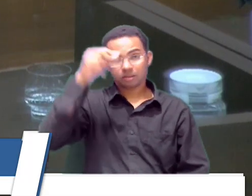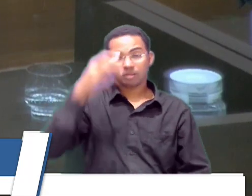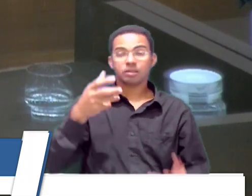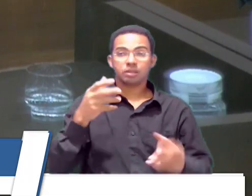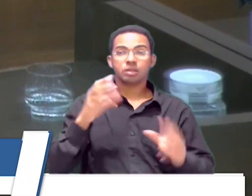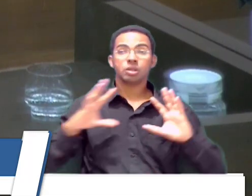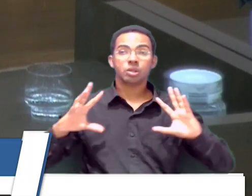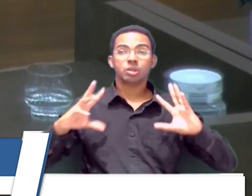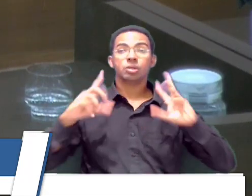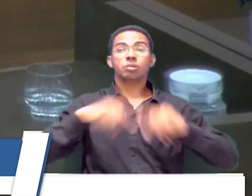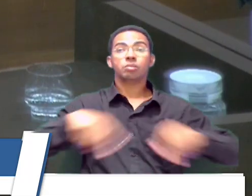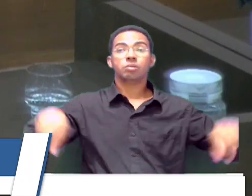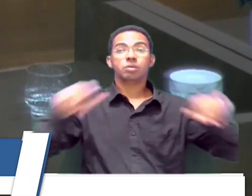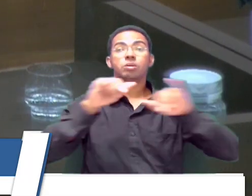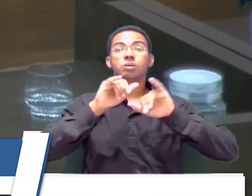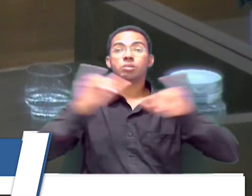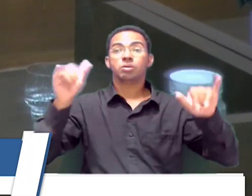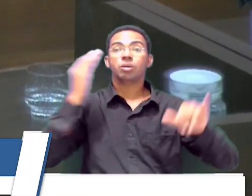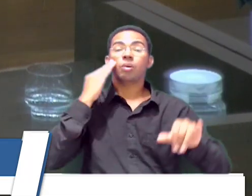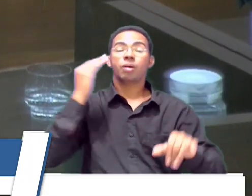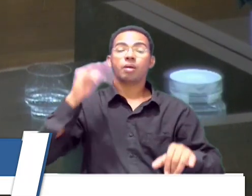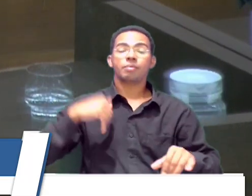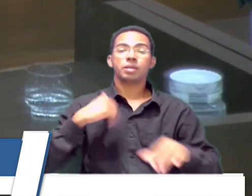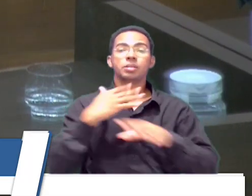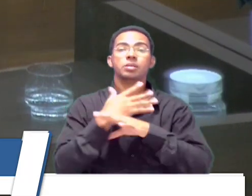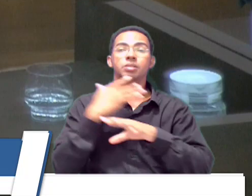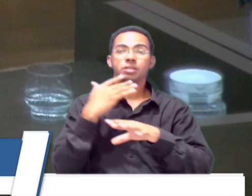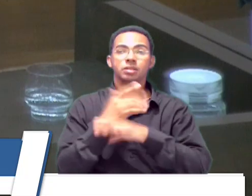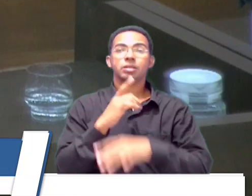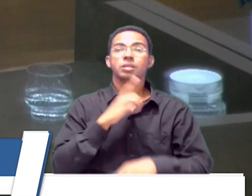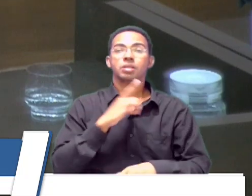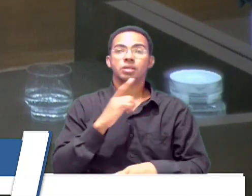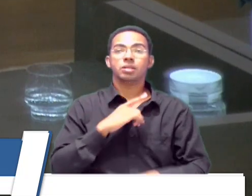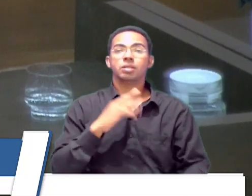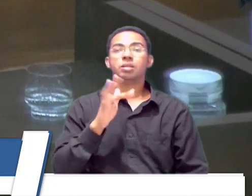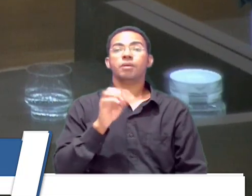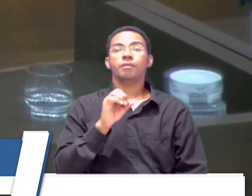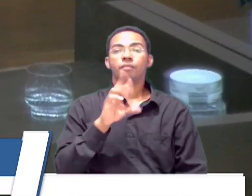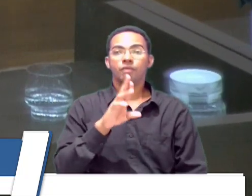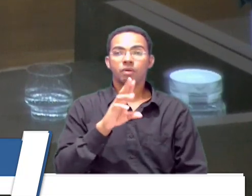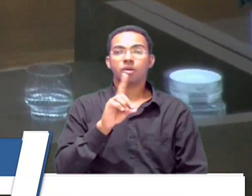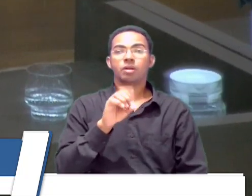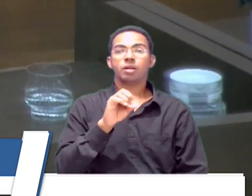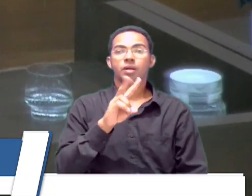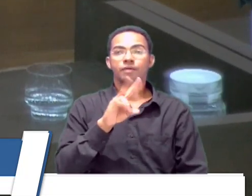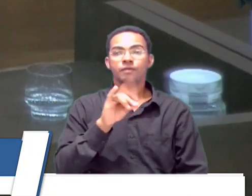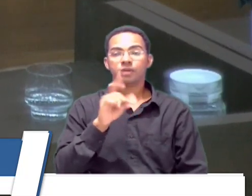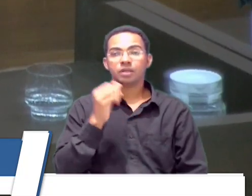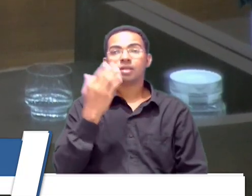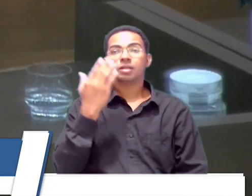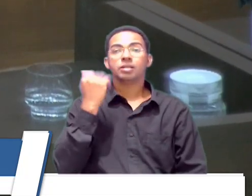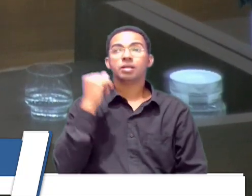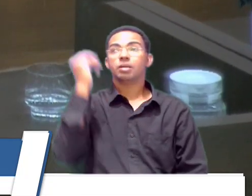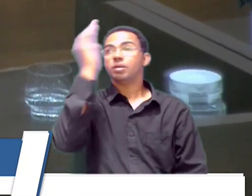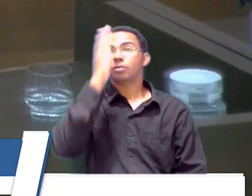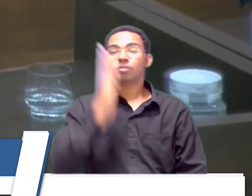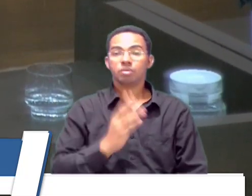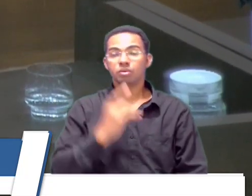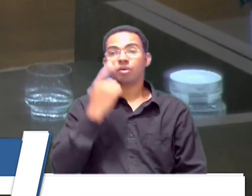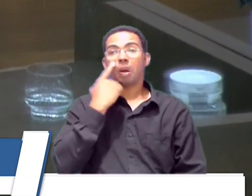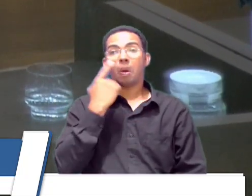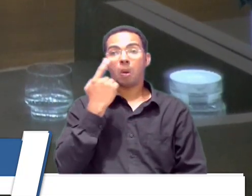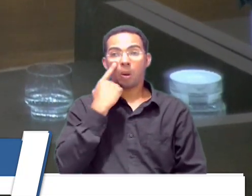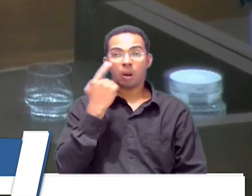mundo soubesse que na minha cidade existe a Flor da Vida. Eu ia querer que o Brasil inteiro visse